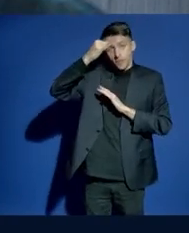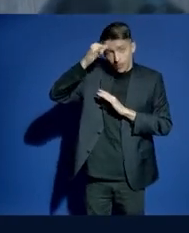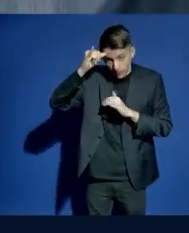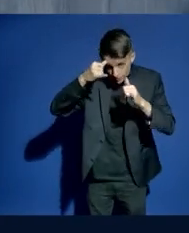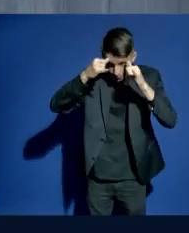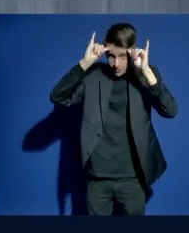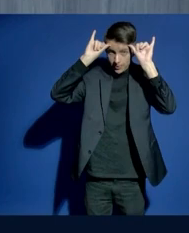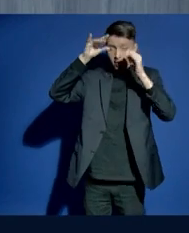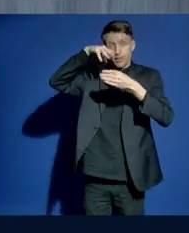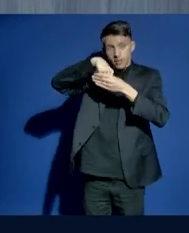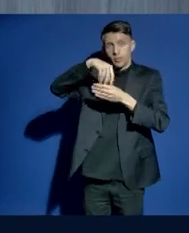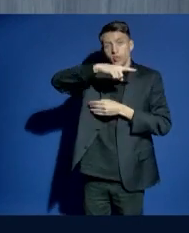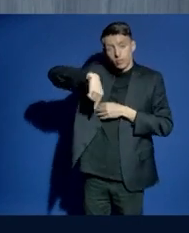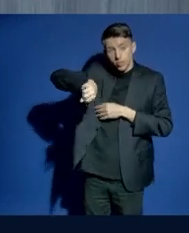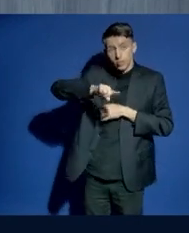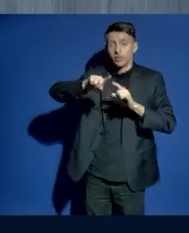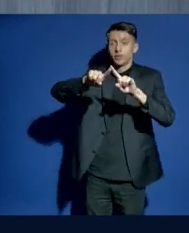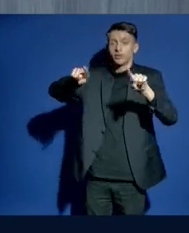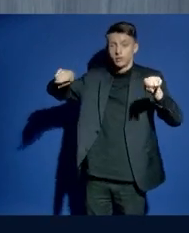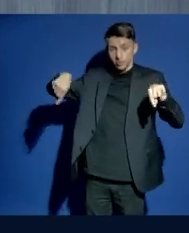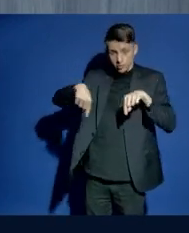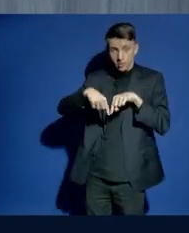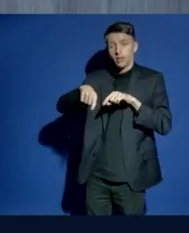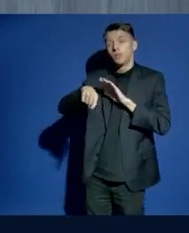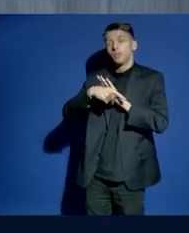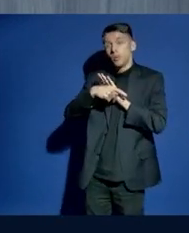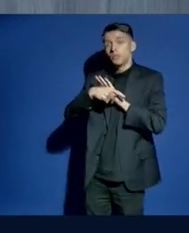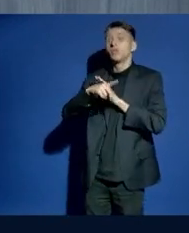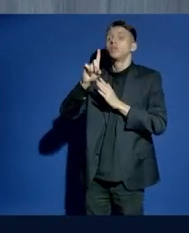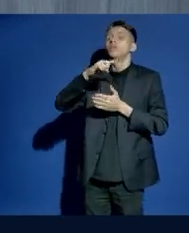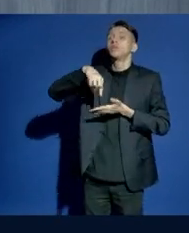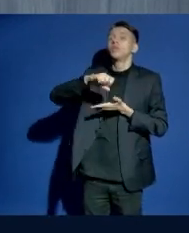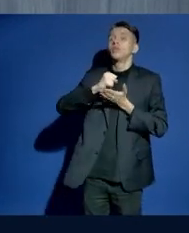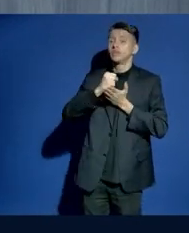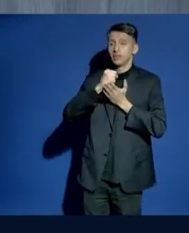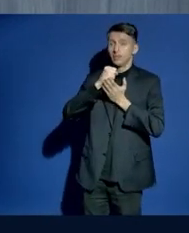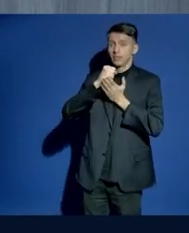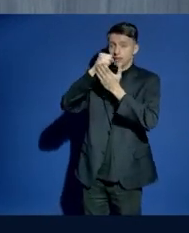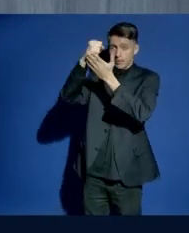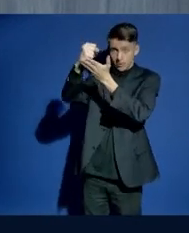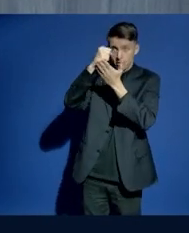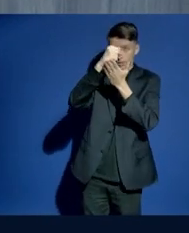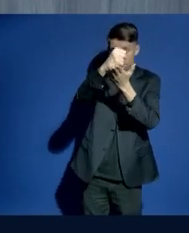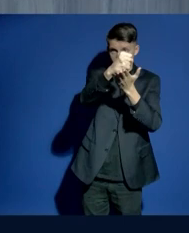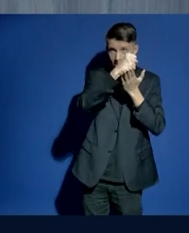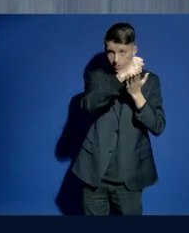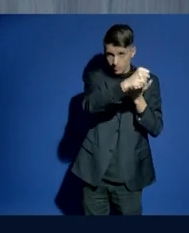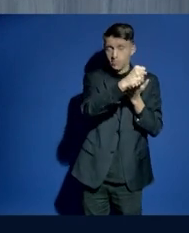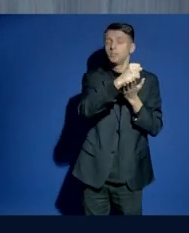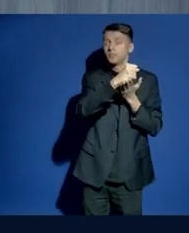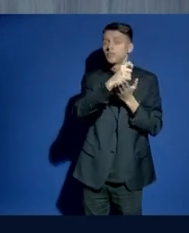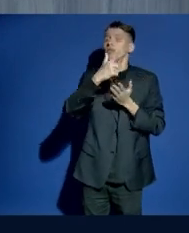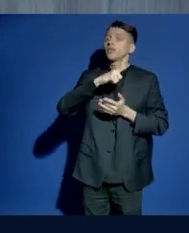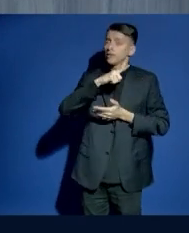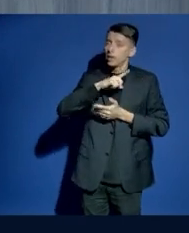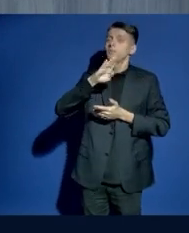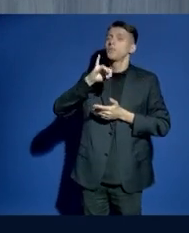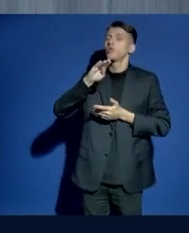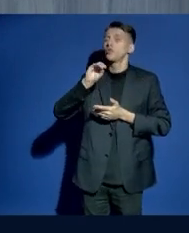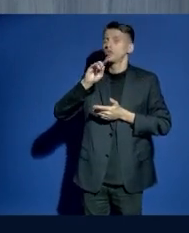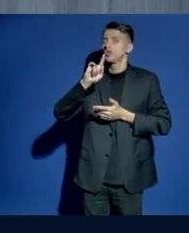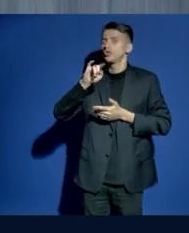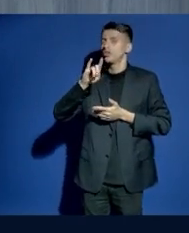todo dia todo rejeito que vem das granjas transporta através de dutos pipelines Até biodigestores nós temos hoje lá